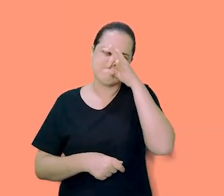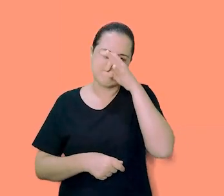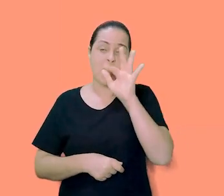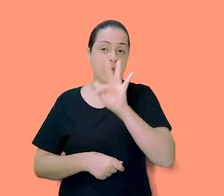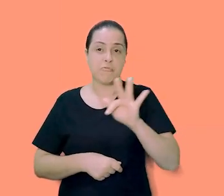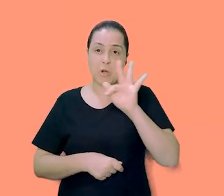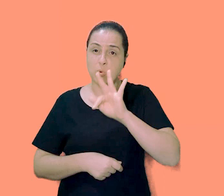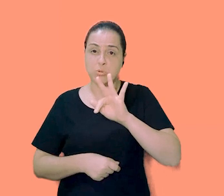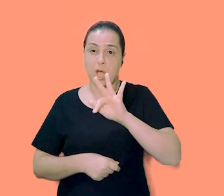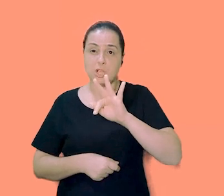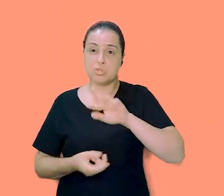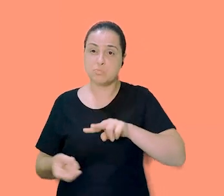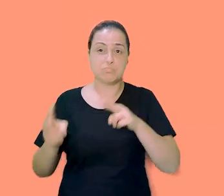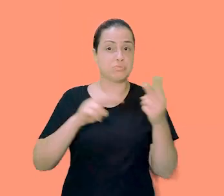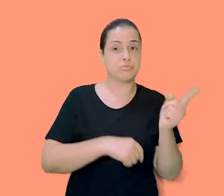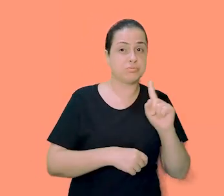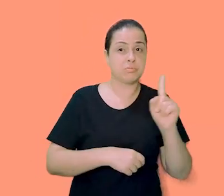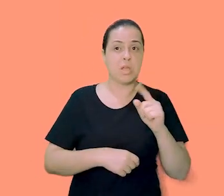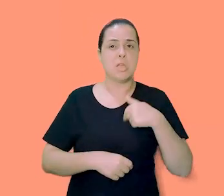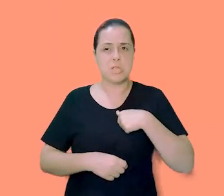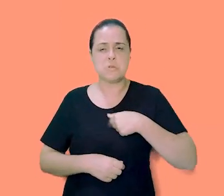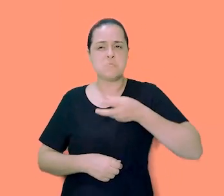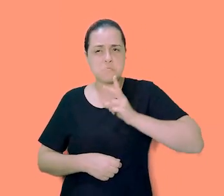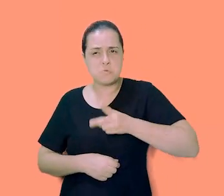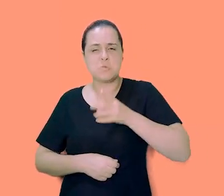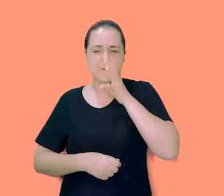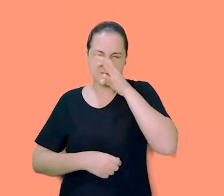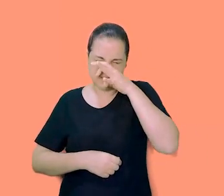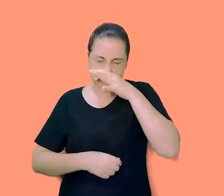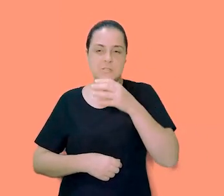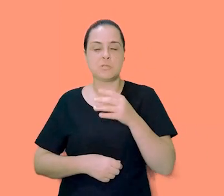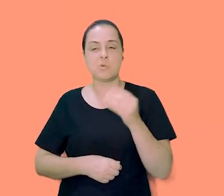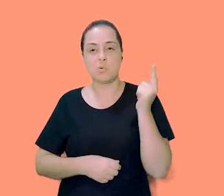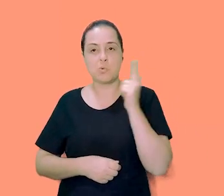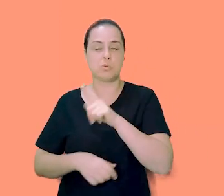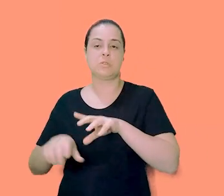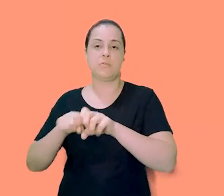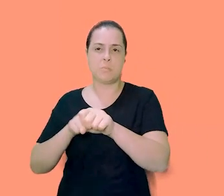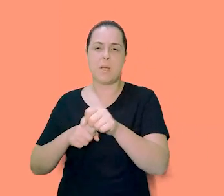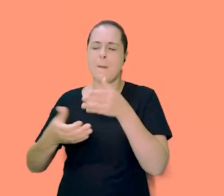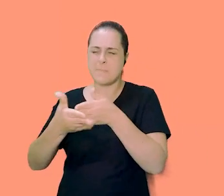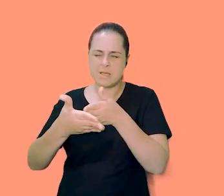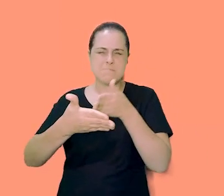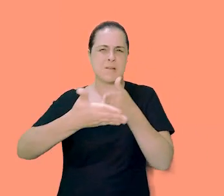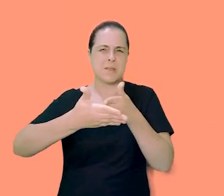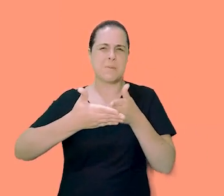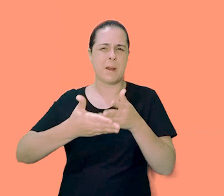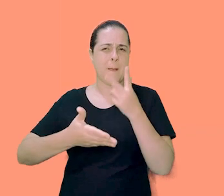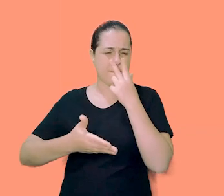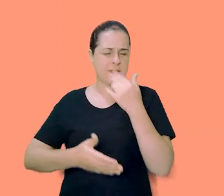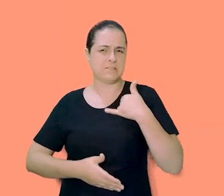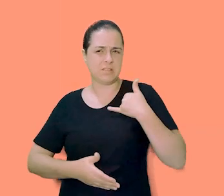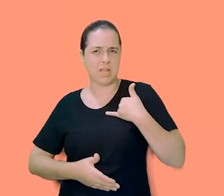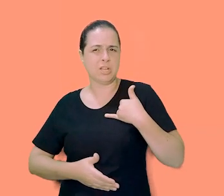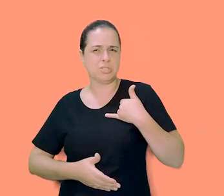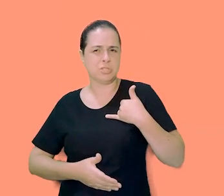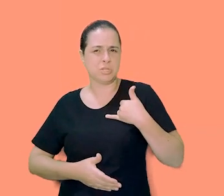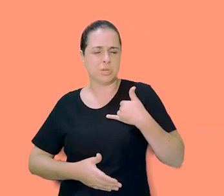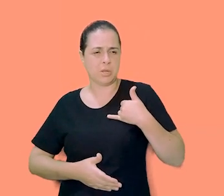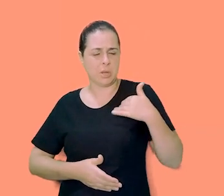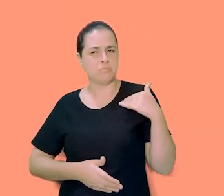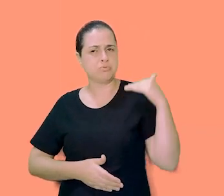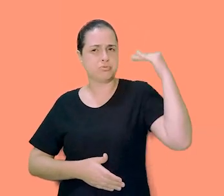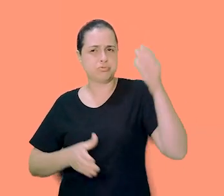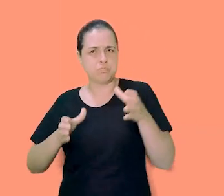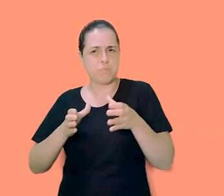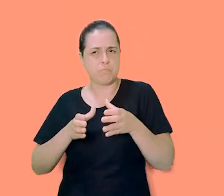de faculdade, nem mudei de curso, eu me formei por insistência minha, beleza. As barreiras que eu fui enfrentando, elas foram aumentando com a idade, e foi no